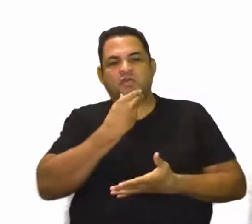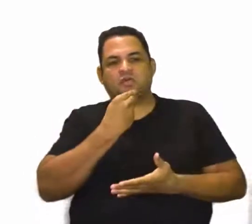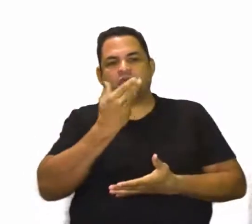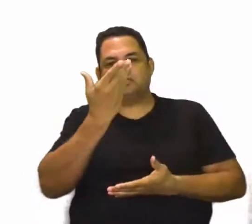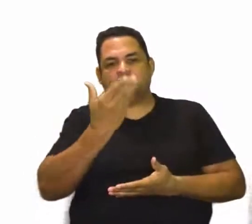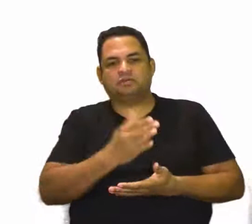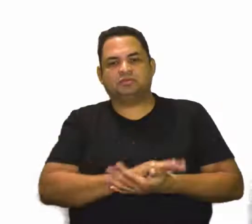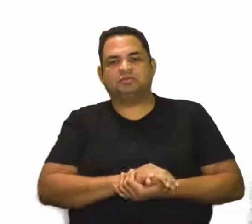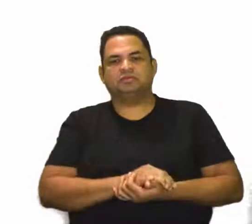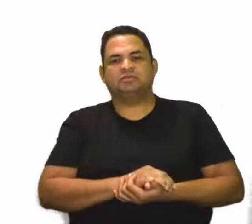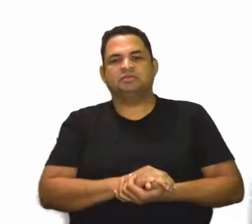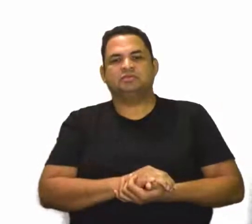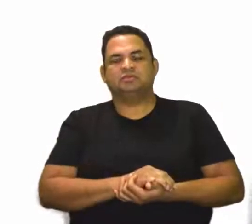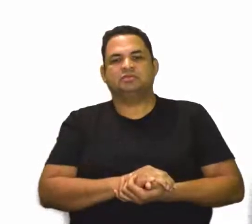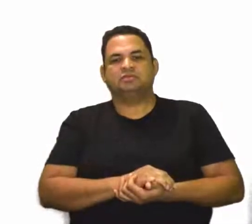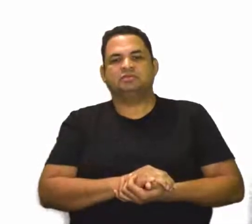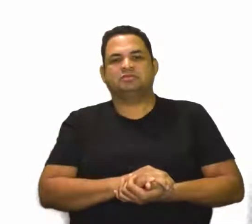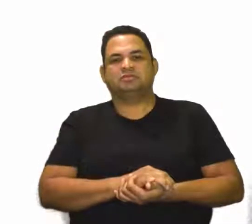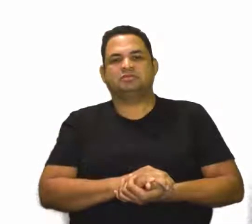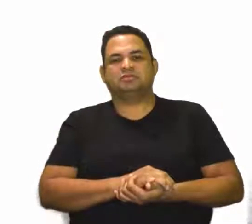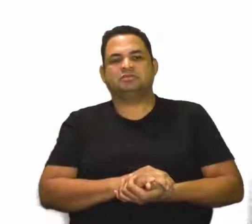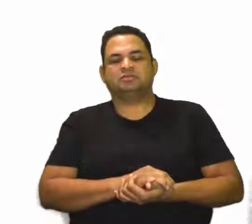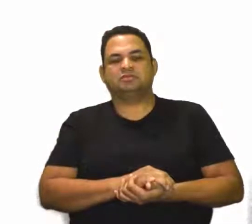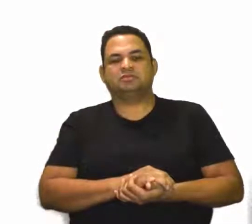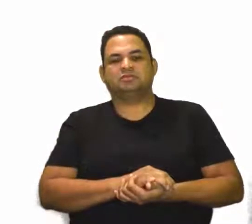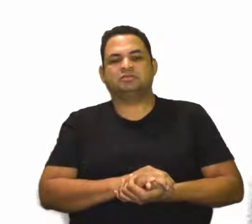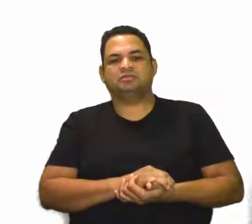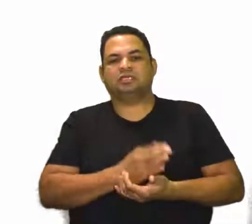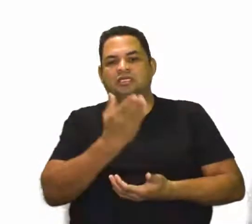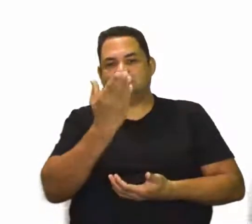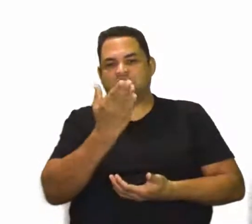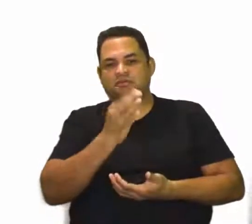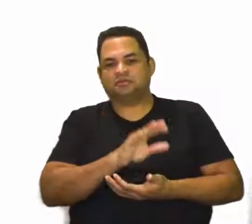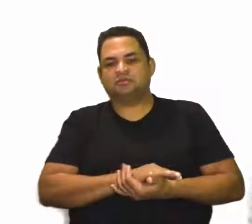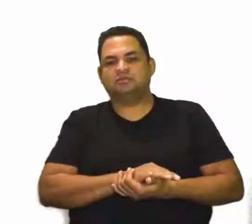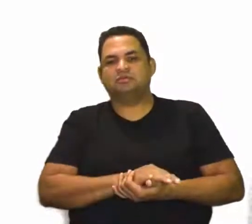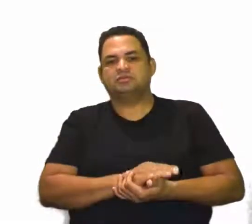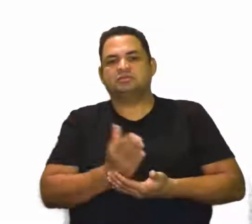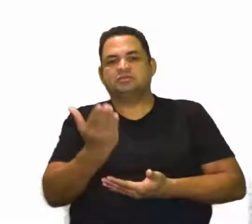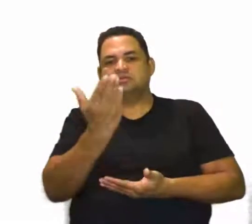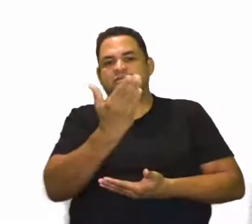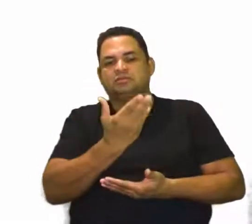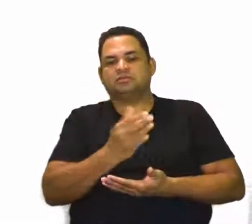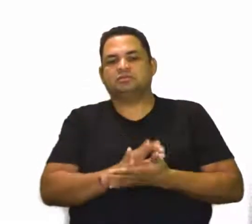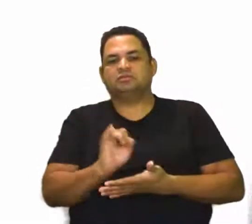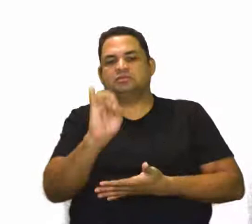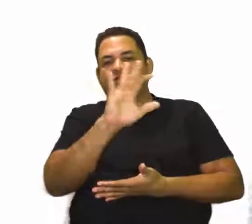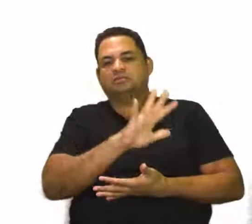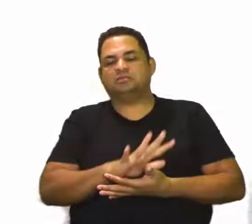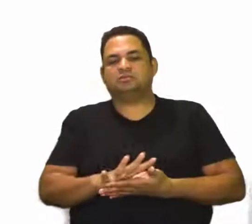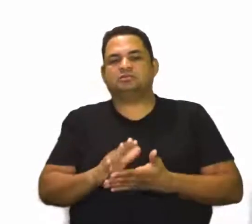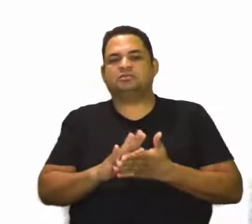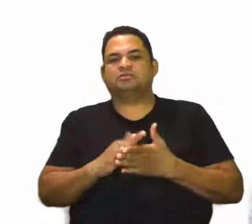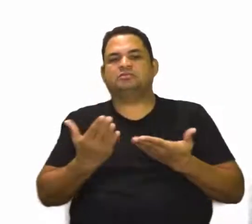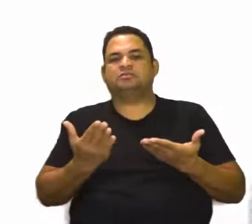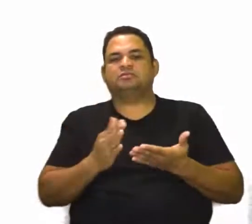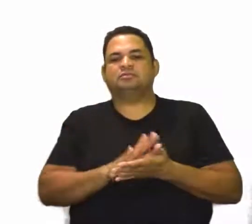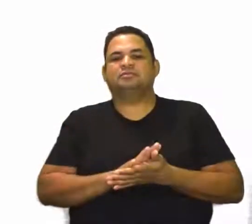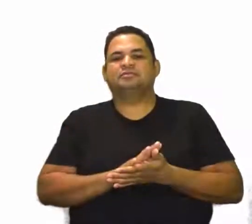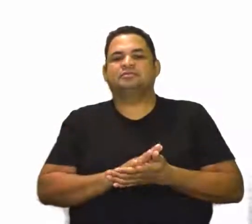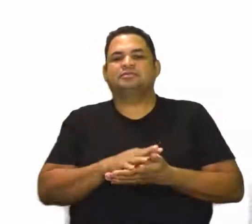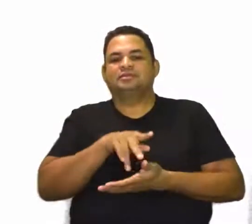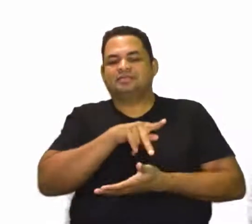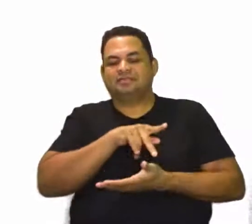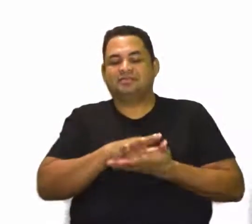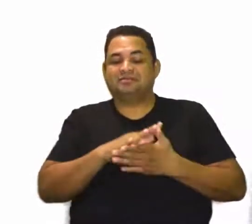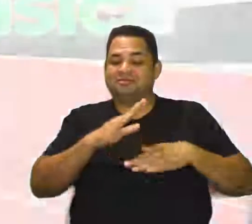vão influenciar. Mediante esse gráfico, professora Isa, a gente destaca, e aí eu vou me incluir nesse grupo, porque mesmo eu sendo